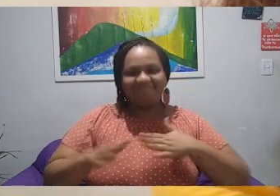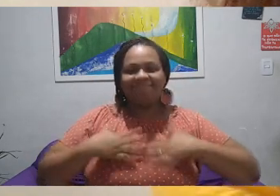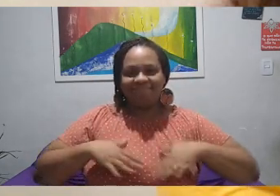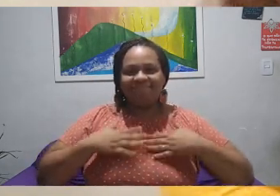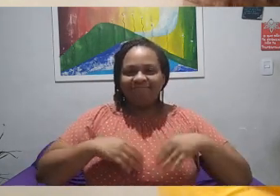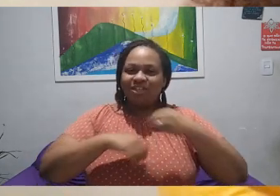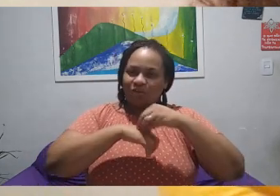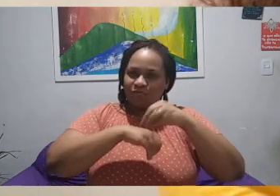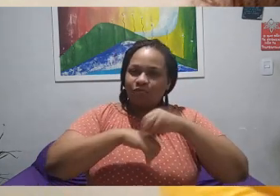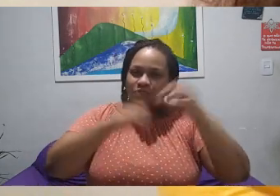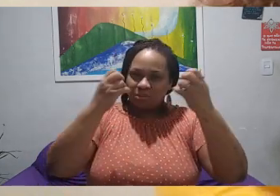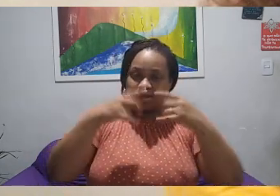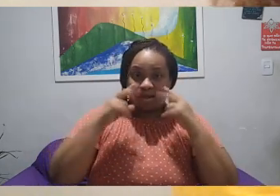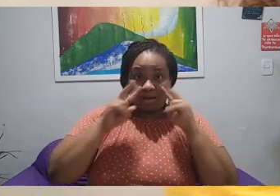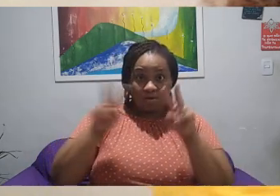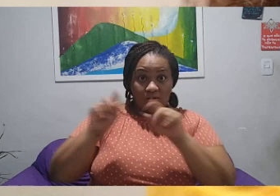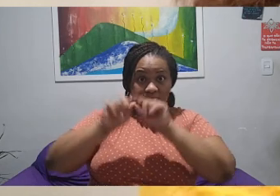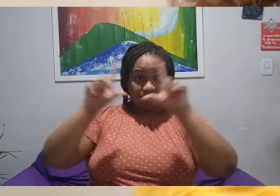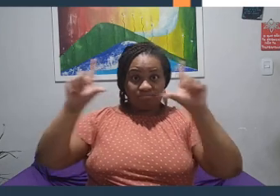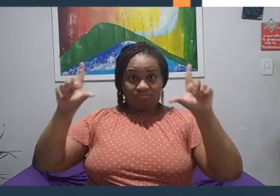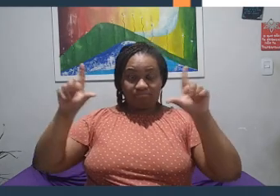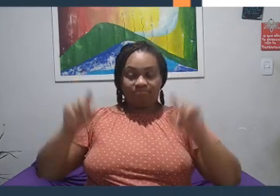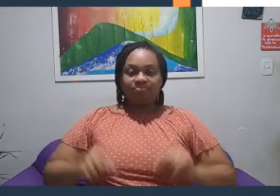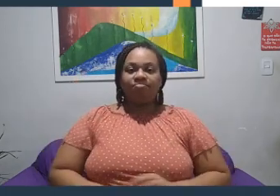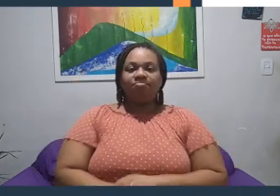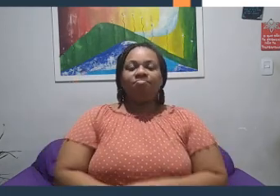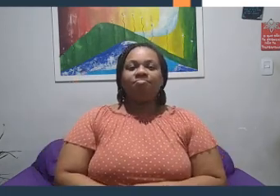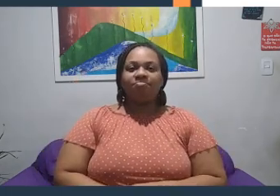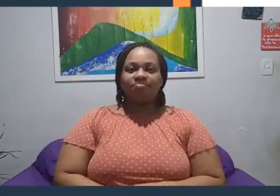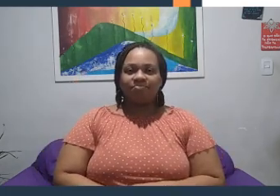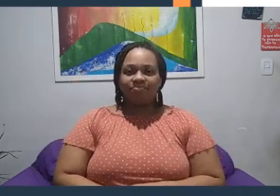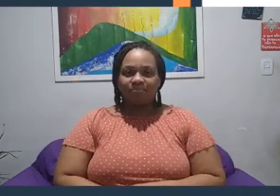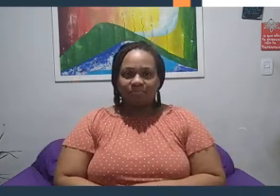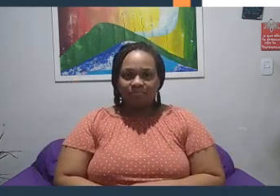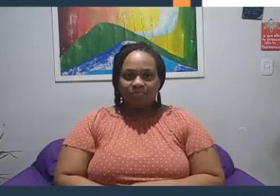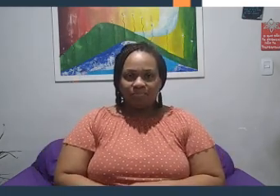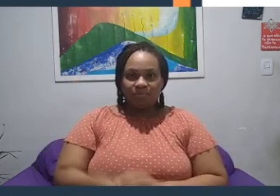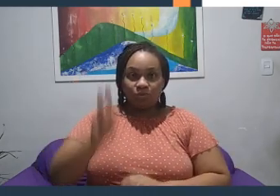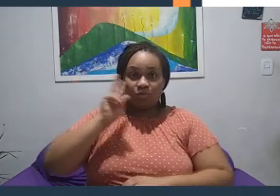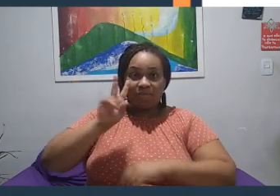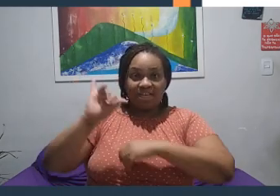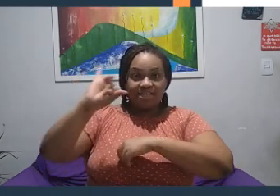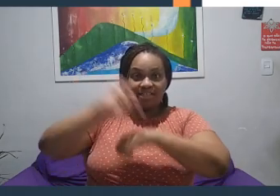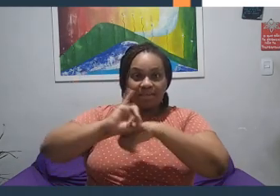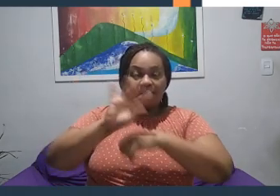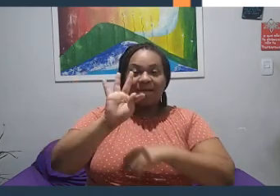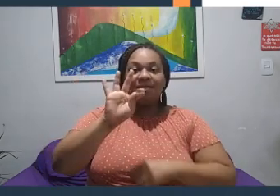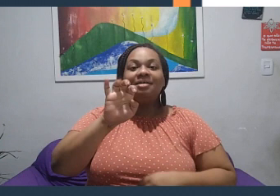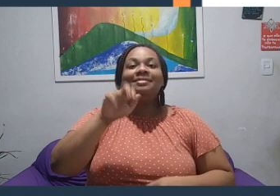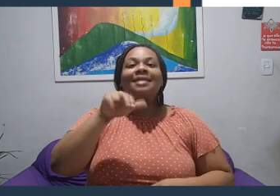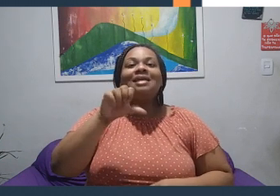nada, né? Eu vou te explicar com calma. Preste atenção aí na tela. Você está vendo aqui a tensão no